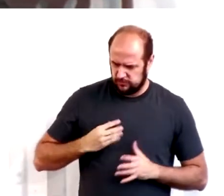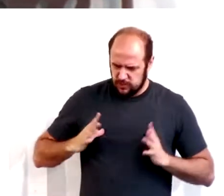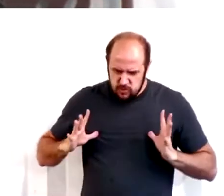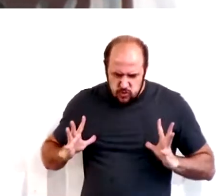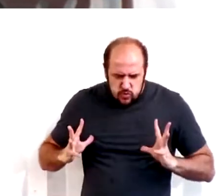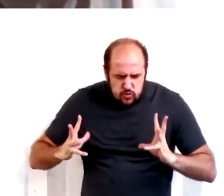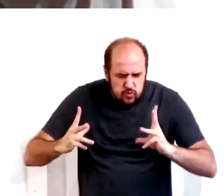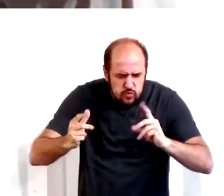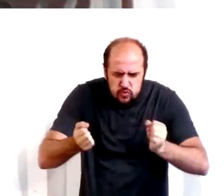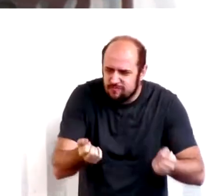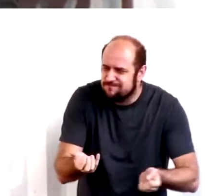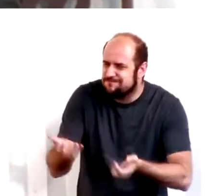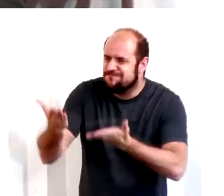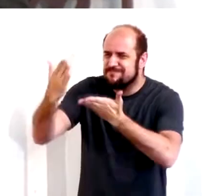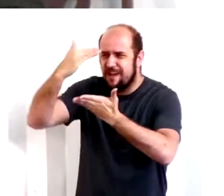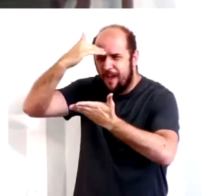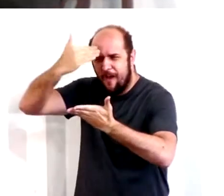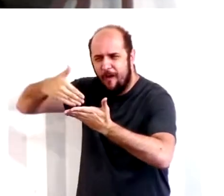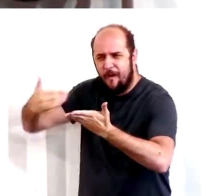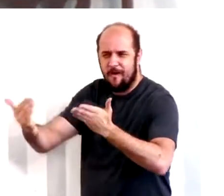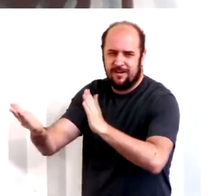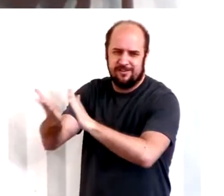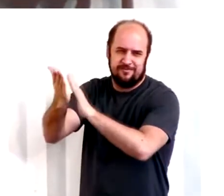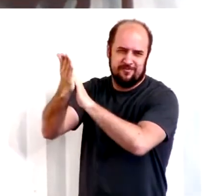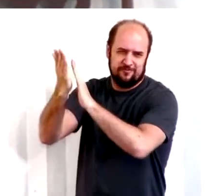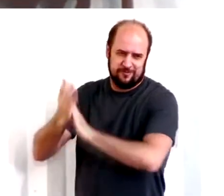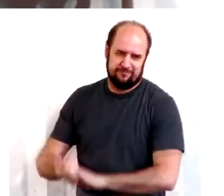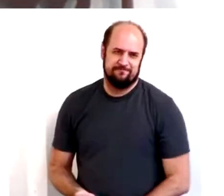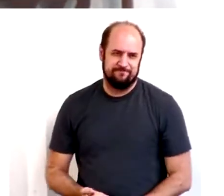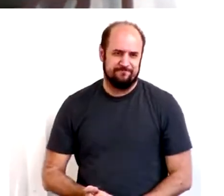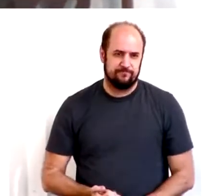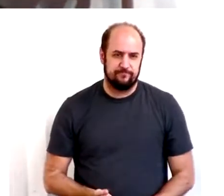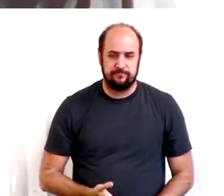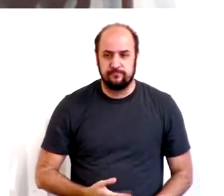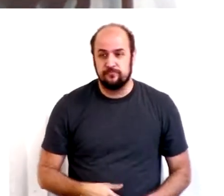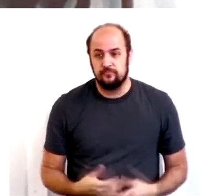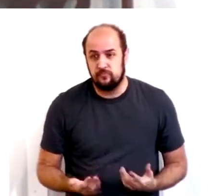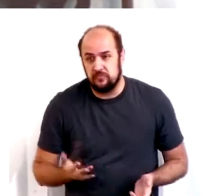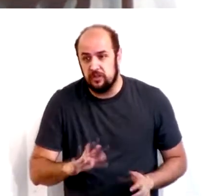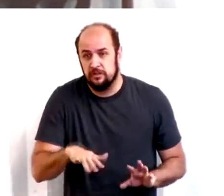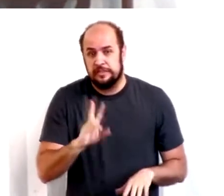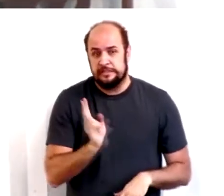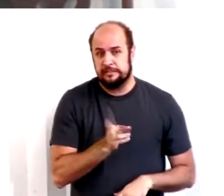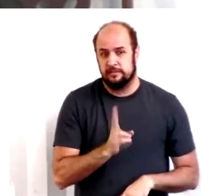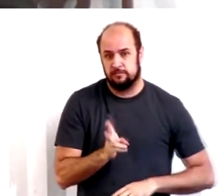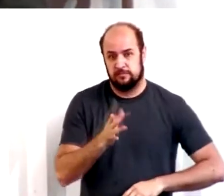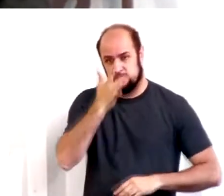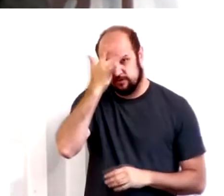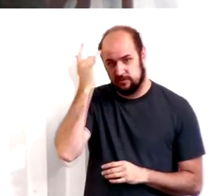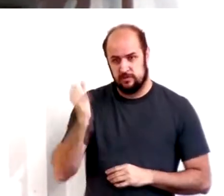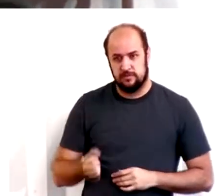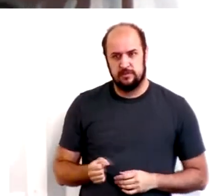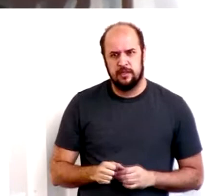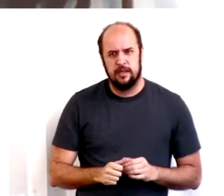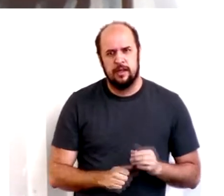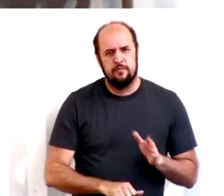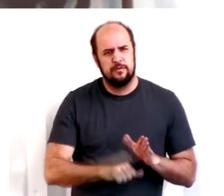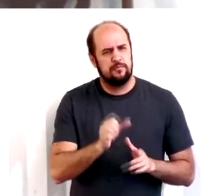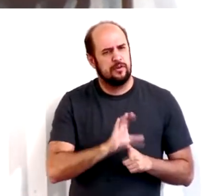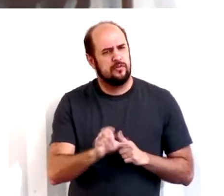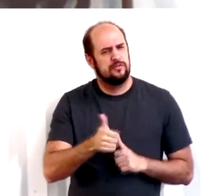louvor e honra e glória dEle. Muito se fala e cita os textos, 1 principalmente de 1 Coríntios 10,